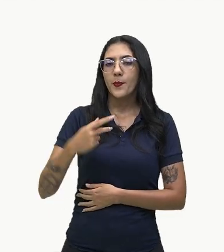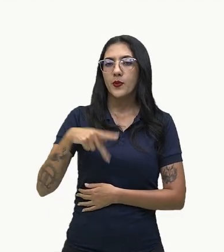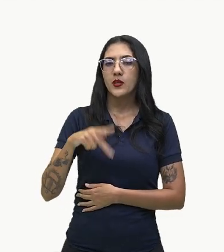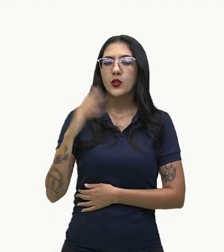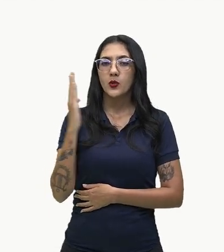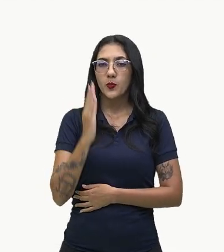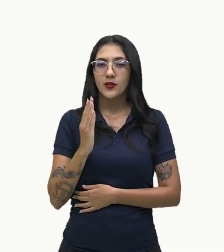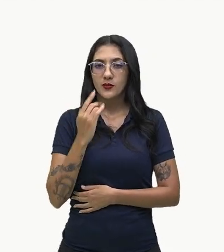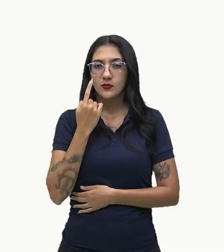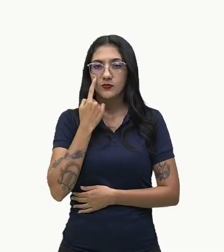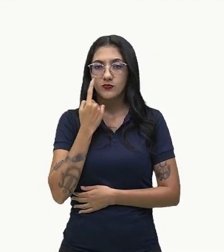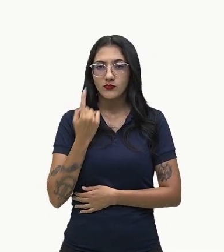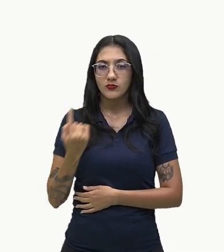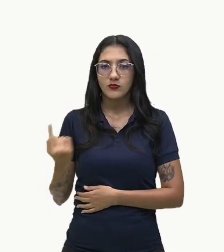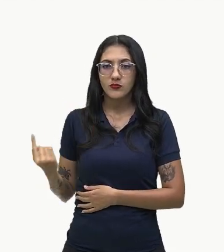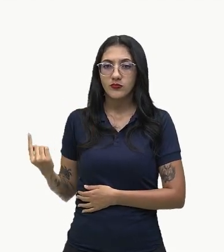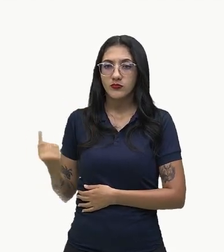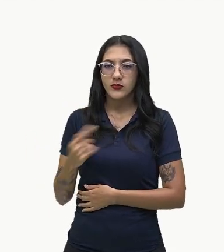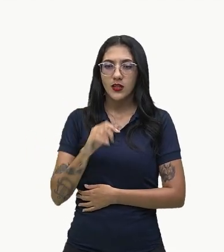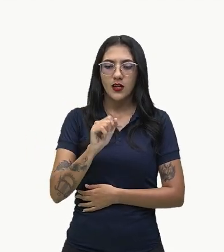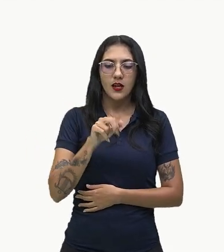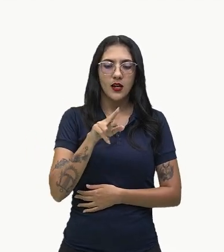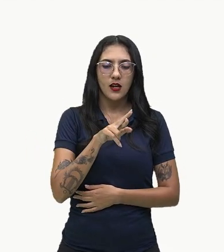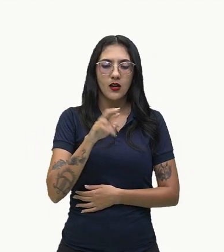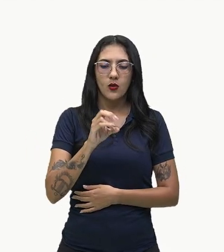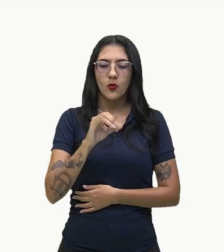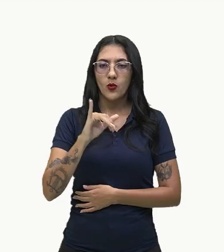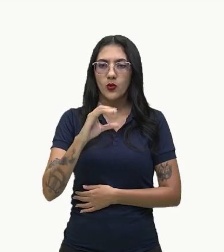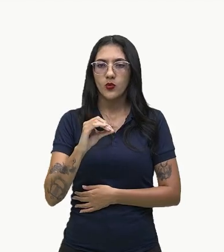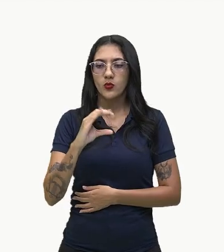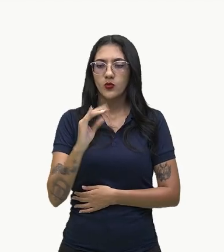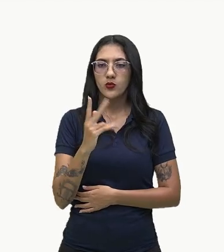fica aqui, em Arroio Chuí, no